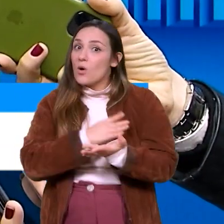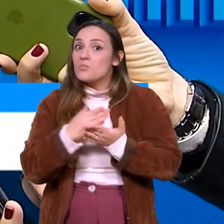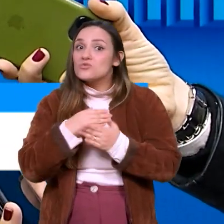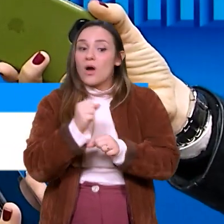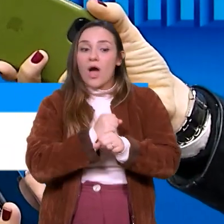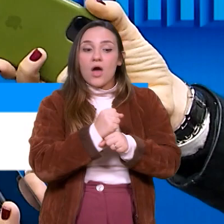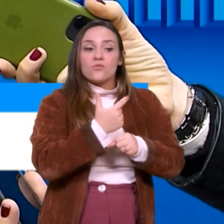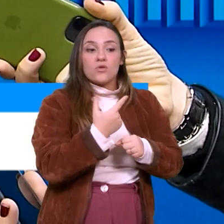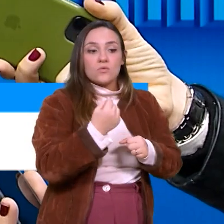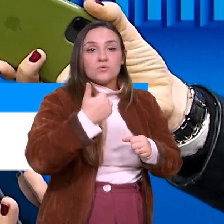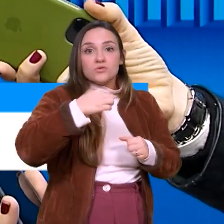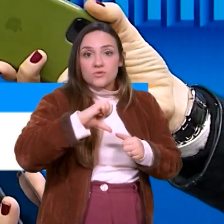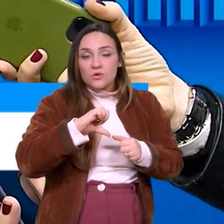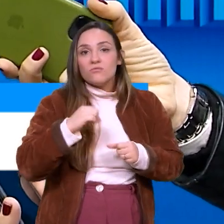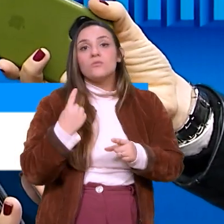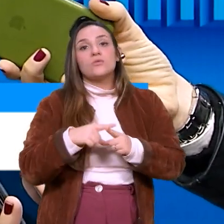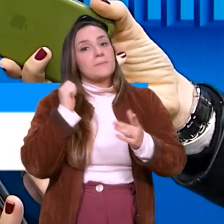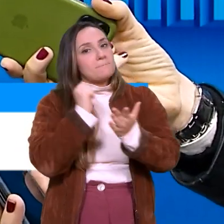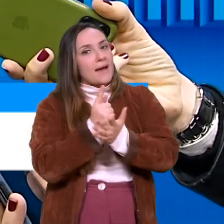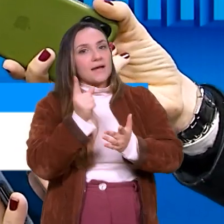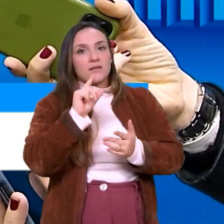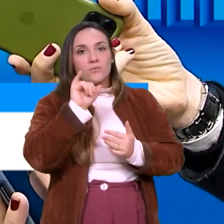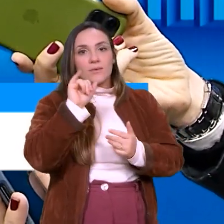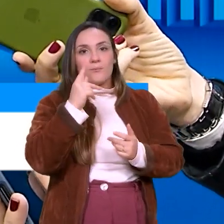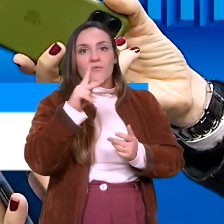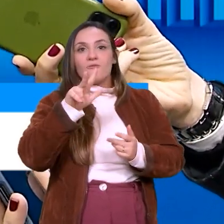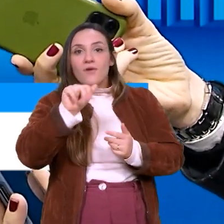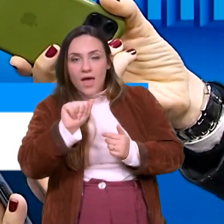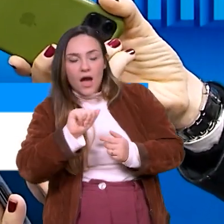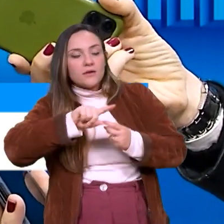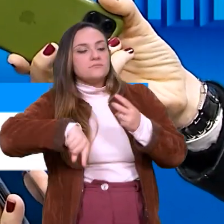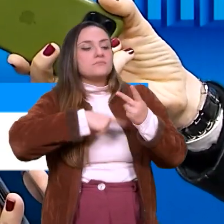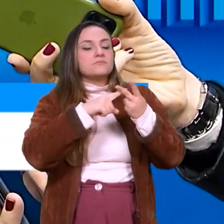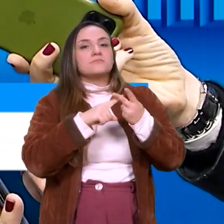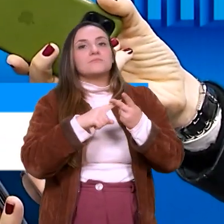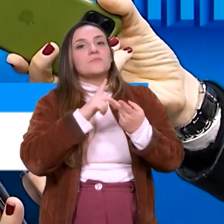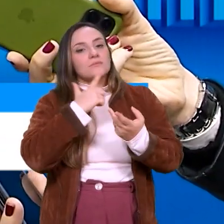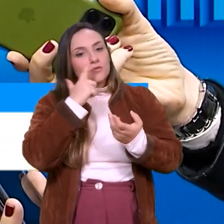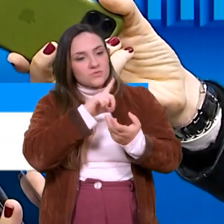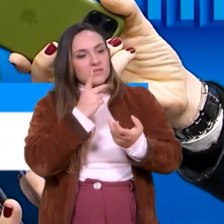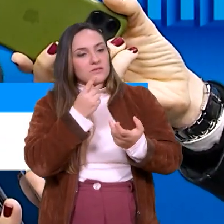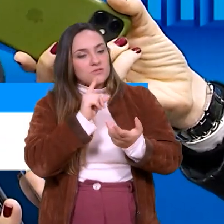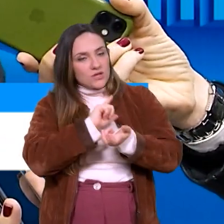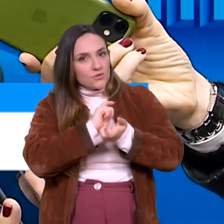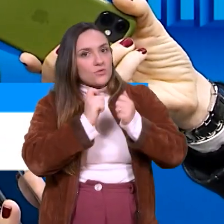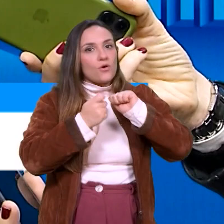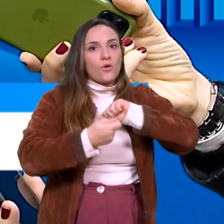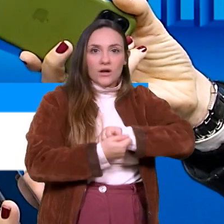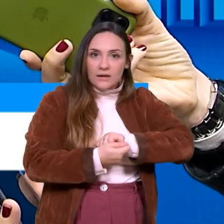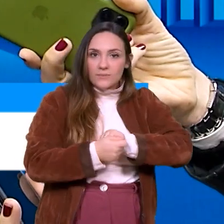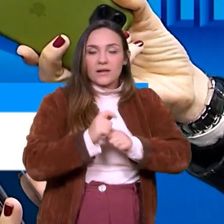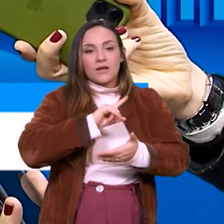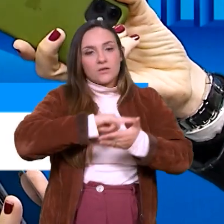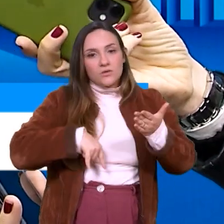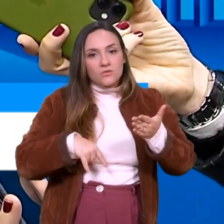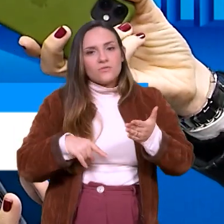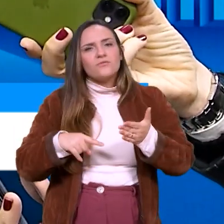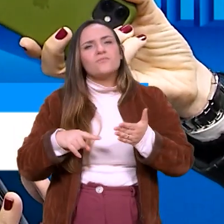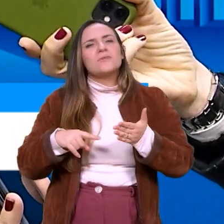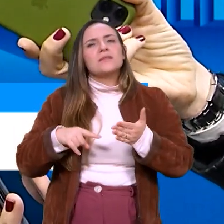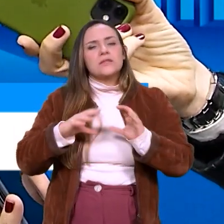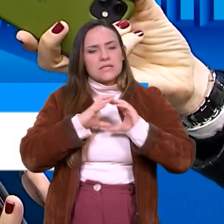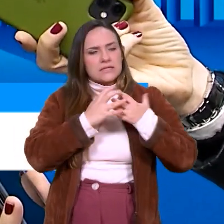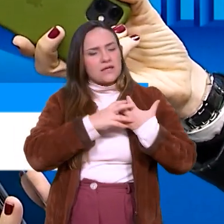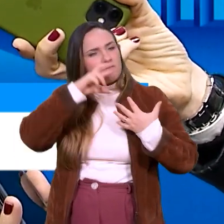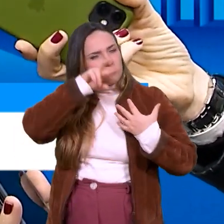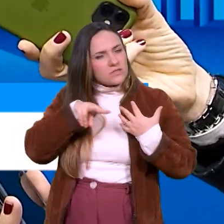desde 2019, onde houve um incentivo, isentando o IPVA, dando um bônus para conversão,